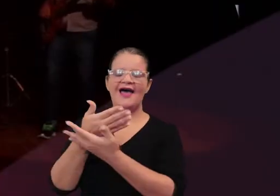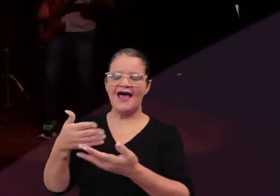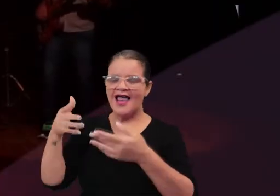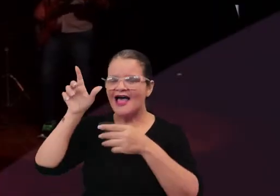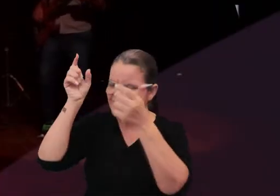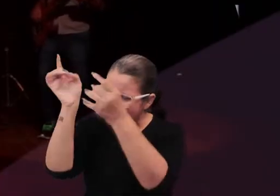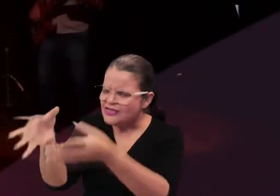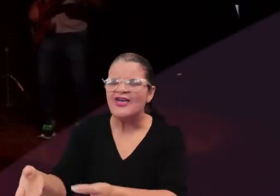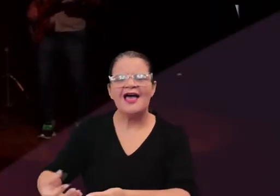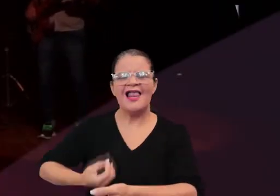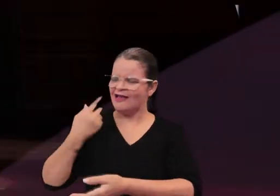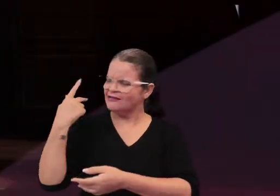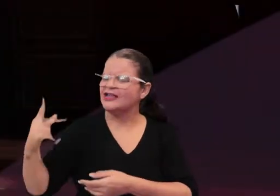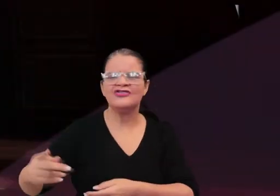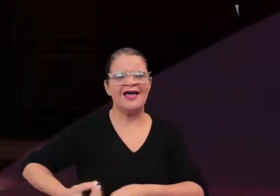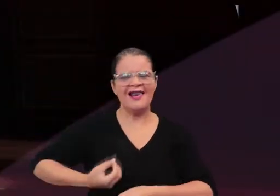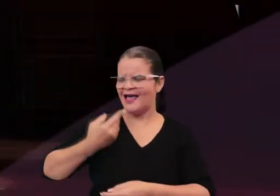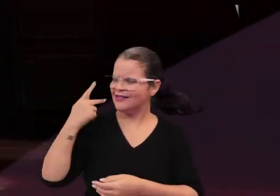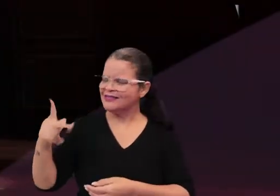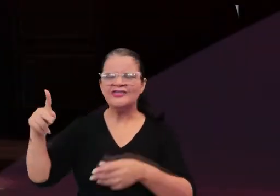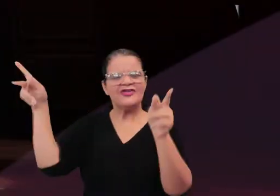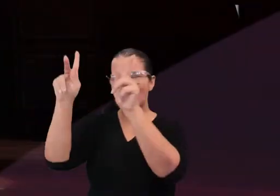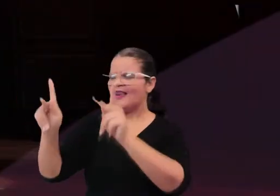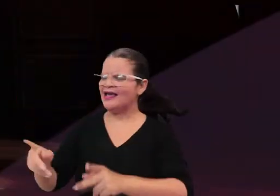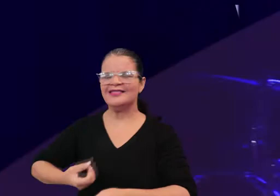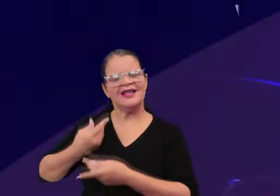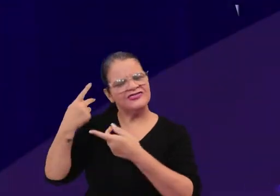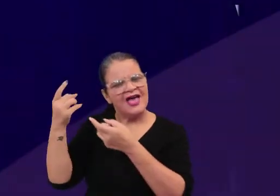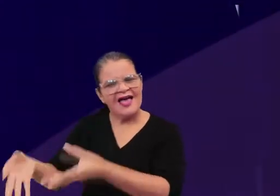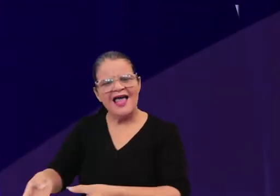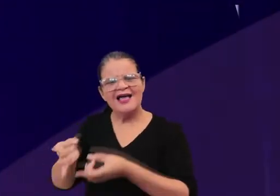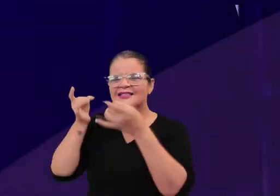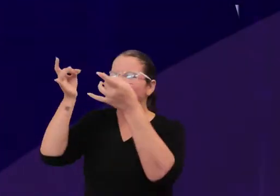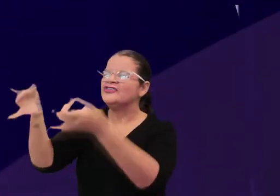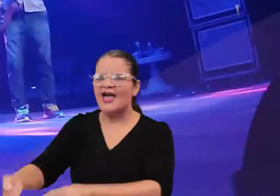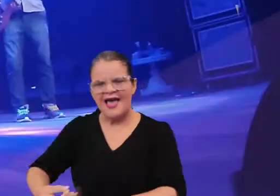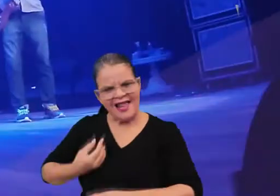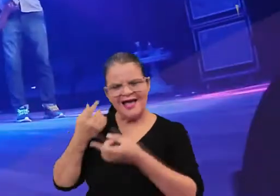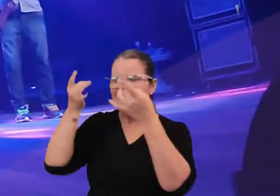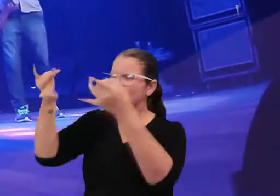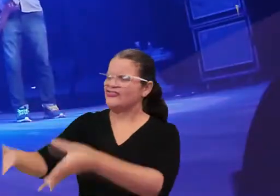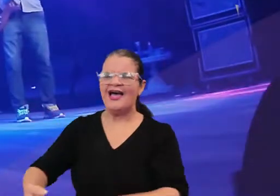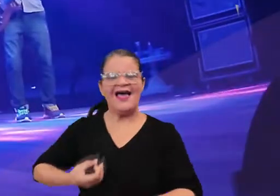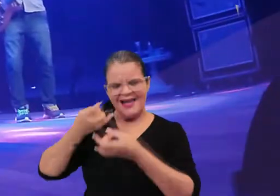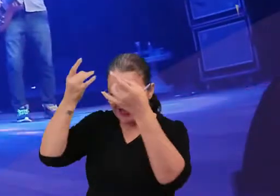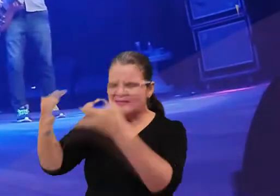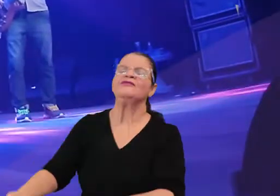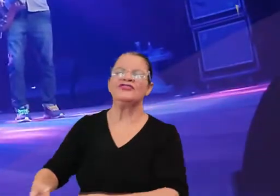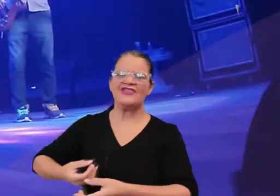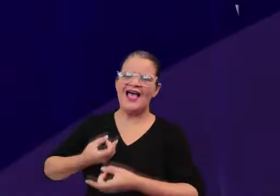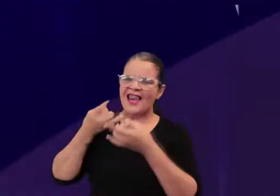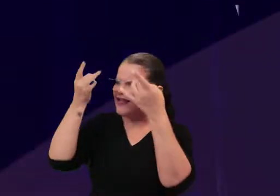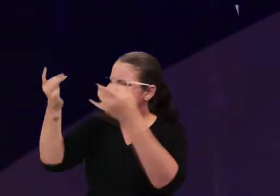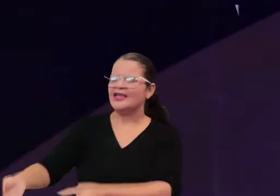Deixa ela, deixa ela, deixa ela, deixa ela. Deixa ela, deixa ela, deixa ela,